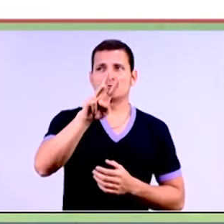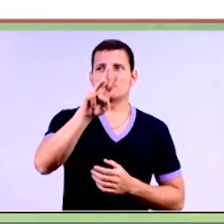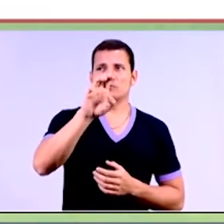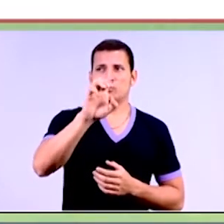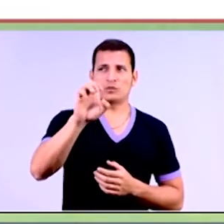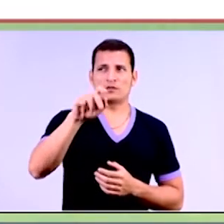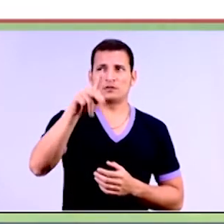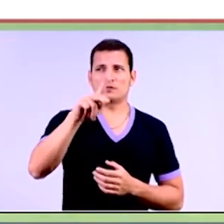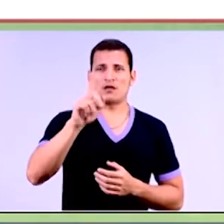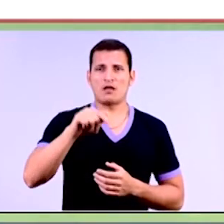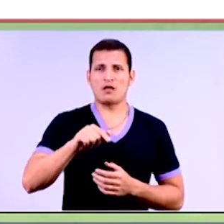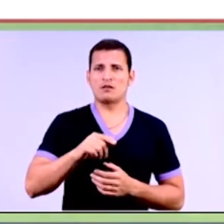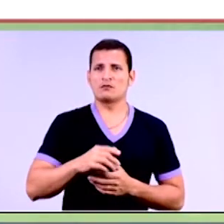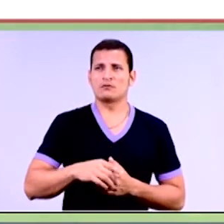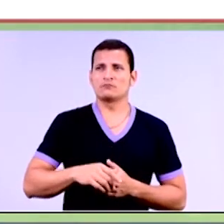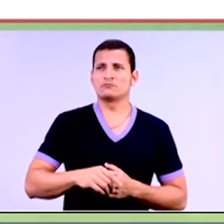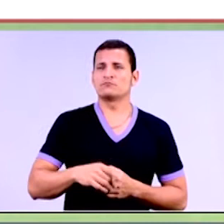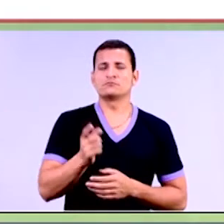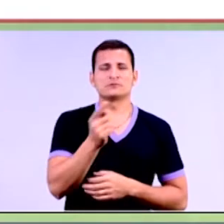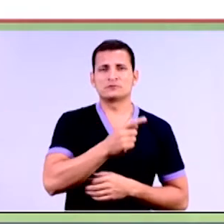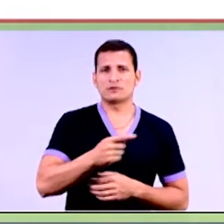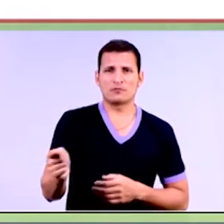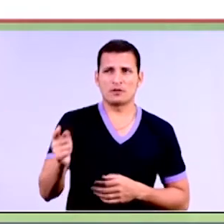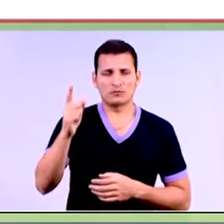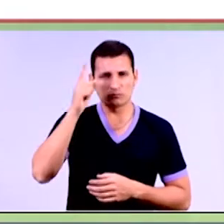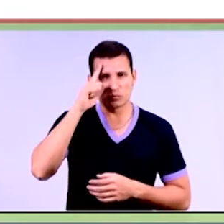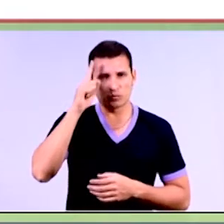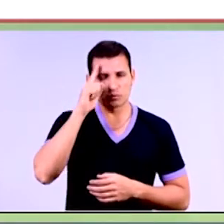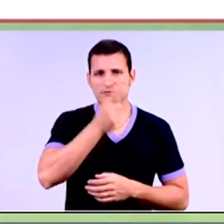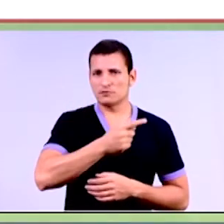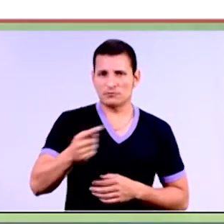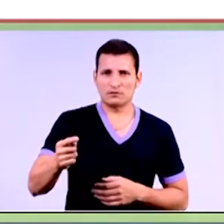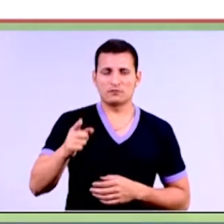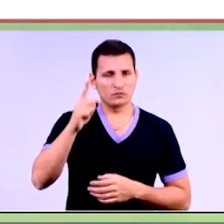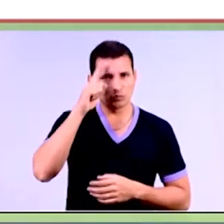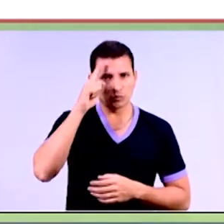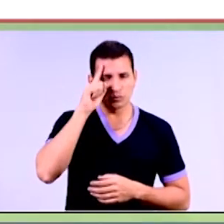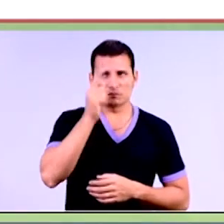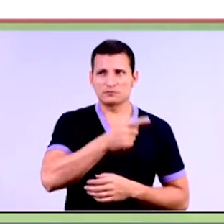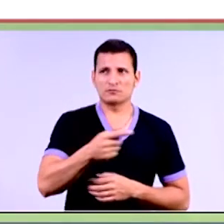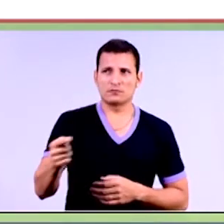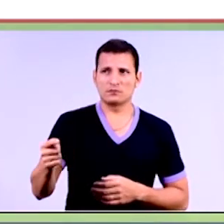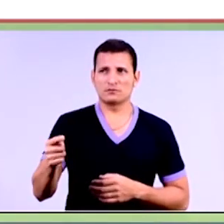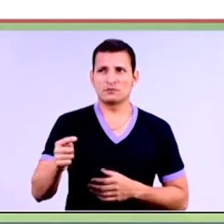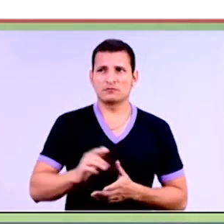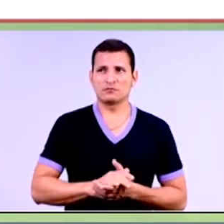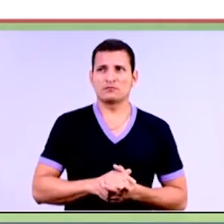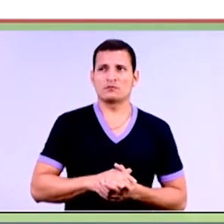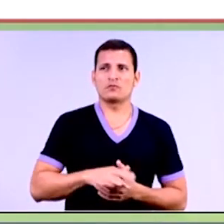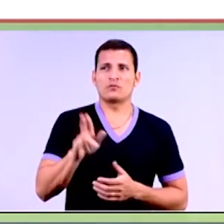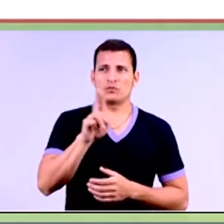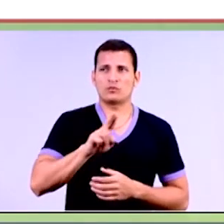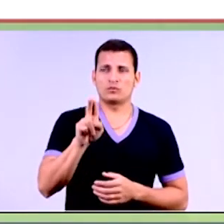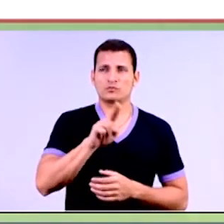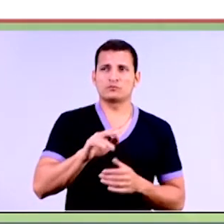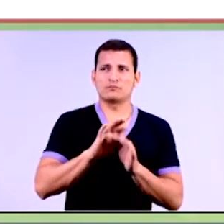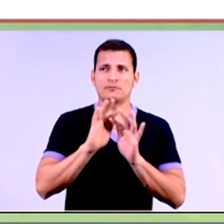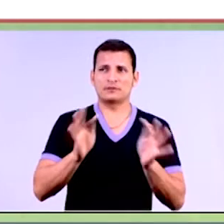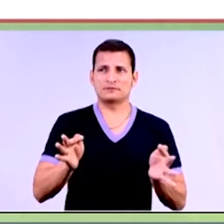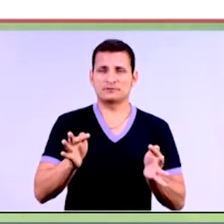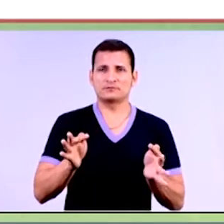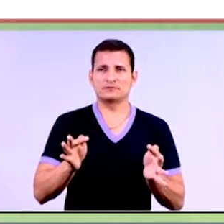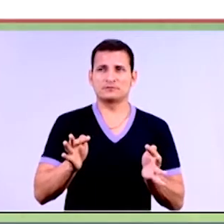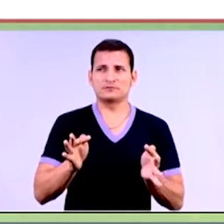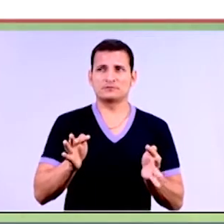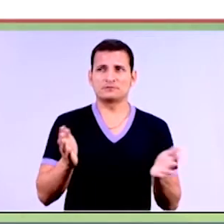que é algo que eu faço sempre, que é cotidiano. Então eu uso o presente simples. She comes to Wifro in the morning.